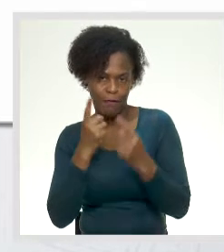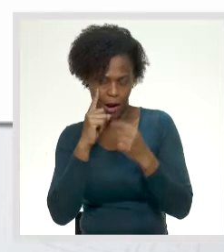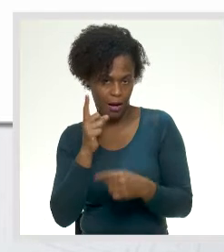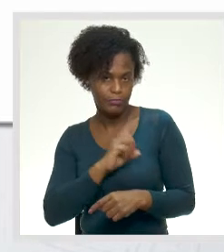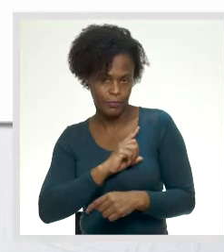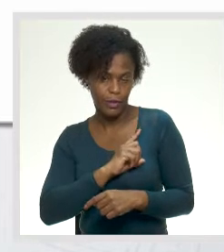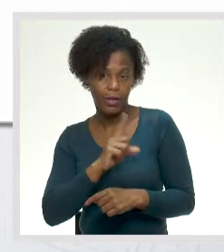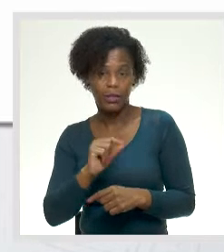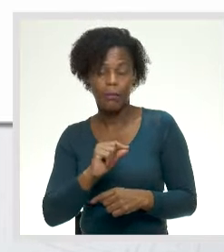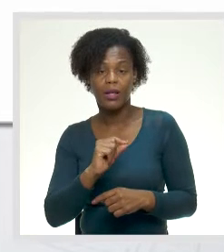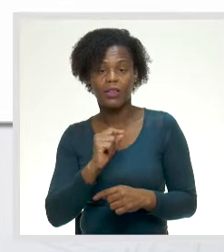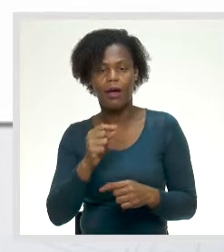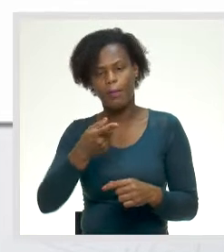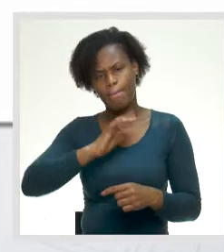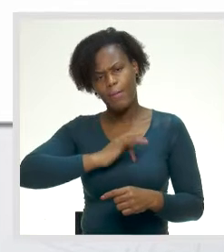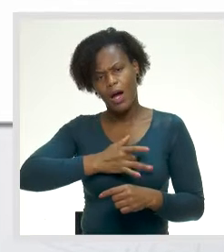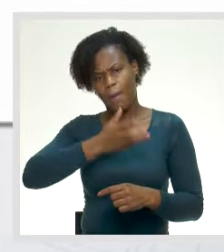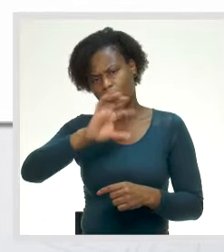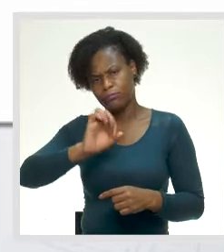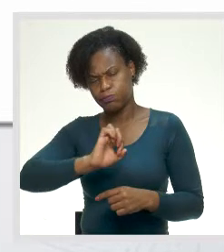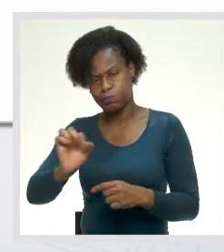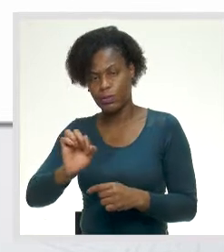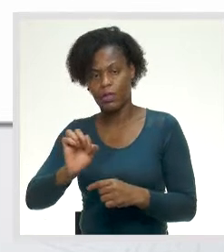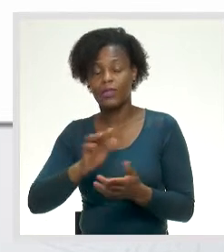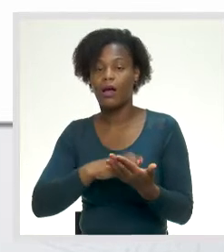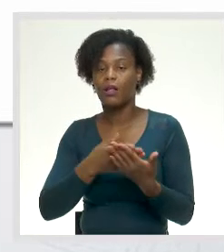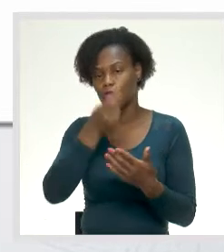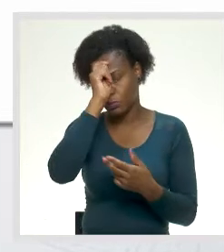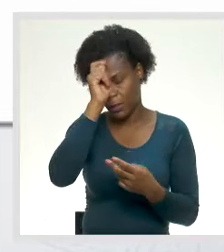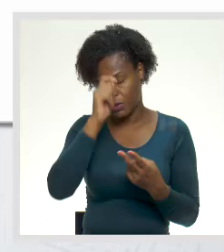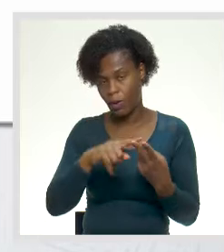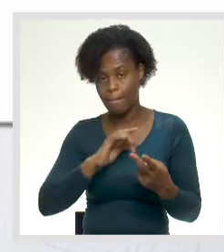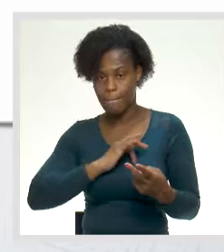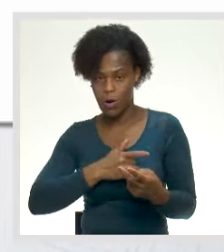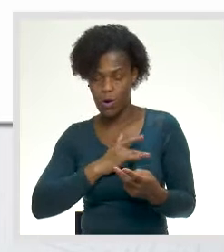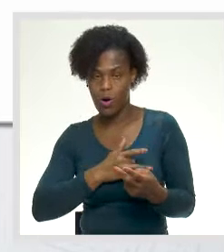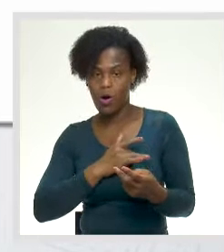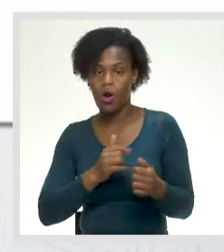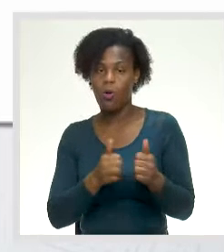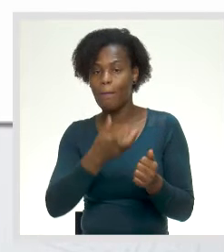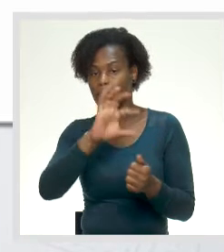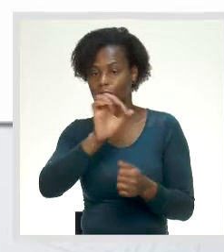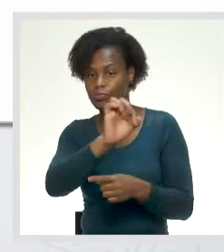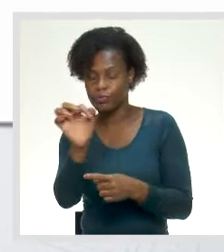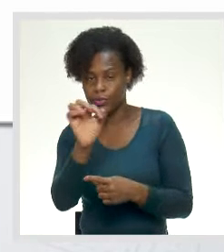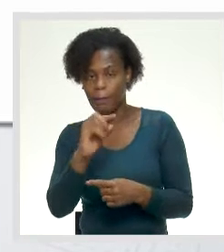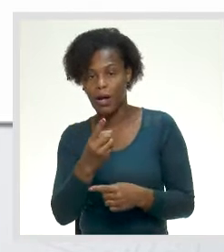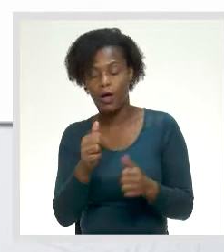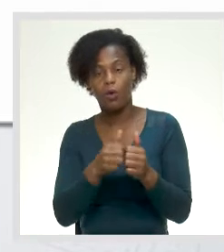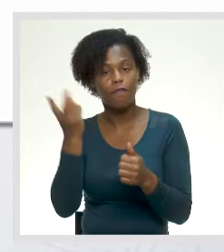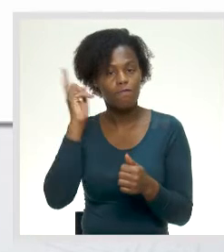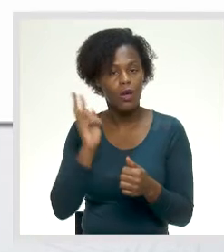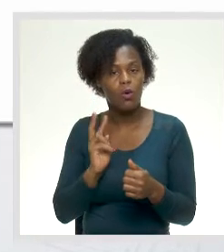É também a atitude de patriotismo que se traduz em respeito e amor com a pátria e para com